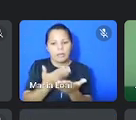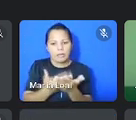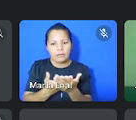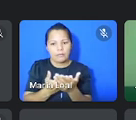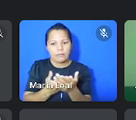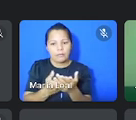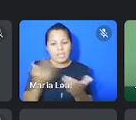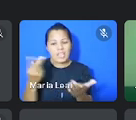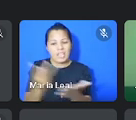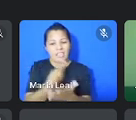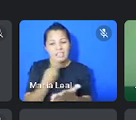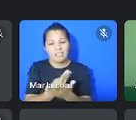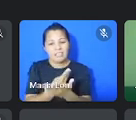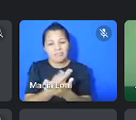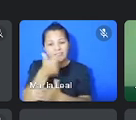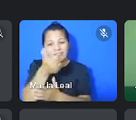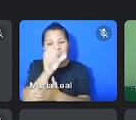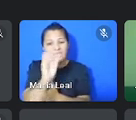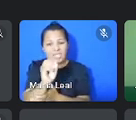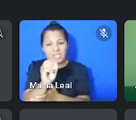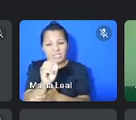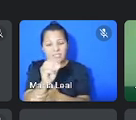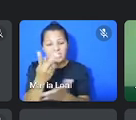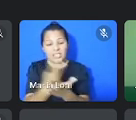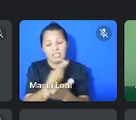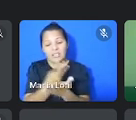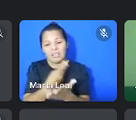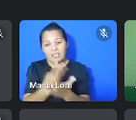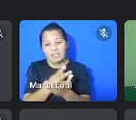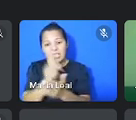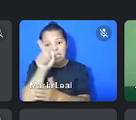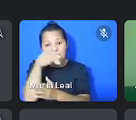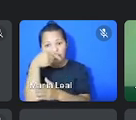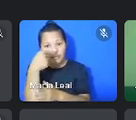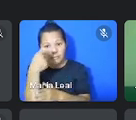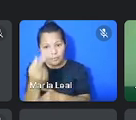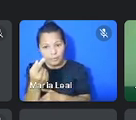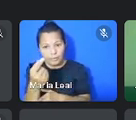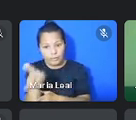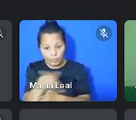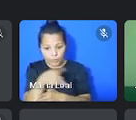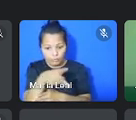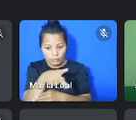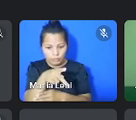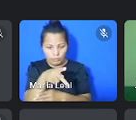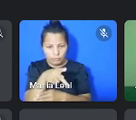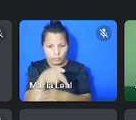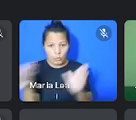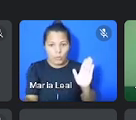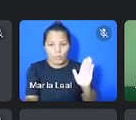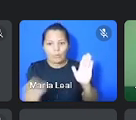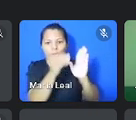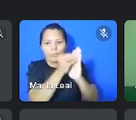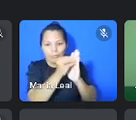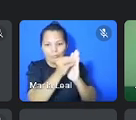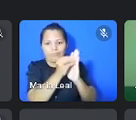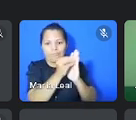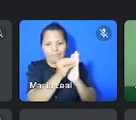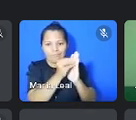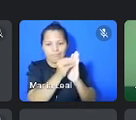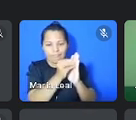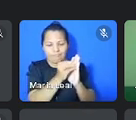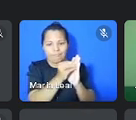configuração essa nota 10. Só que depois que você lança o 10, você não